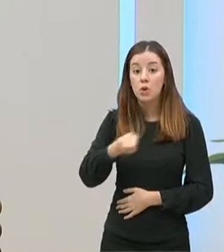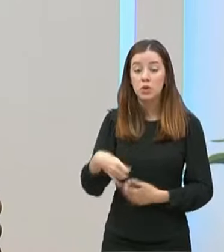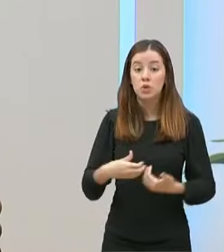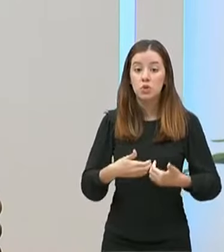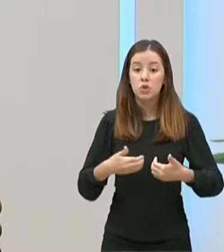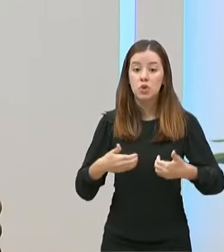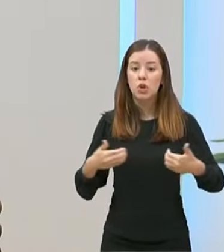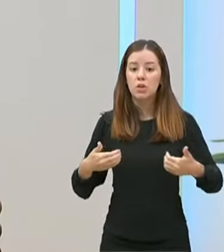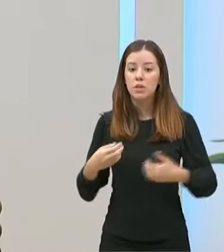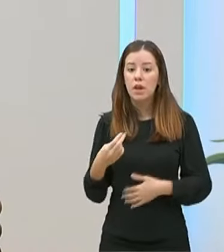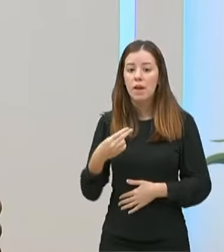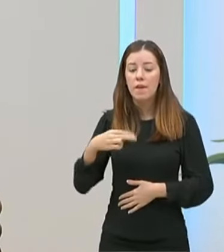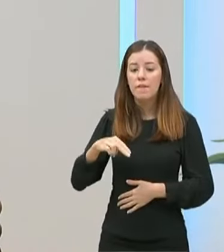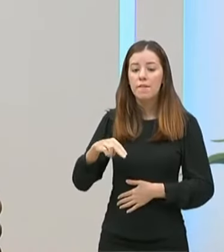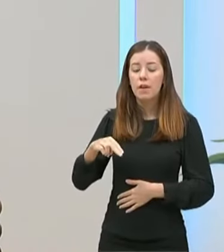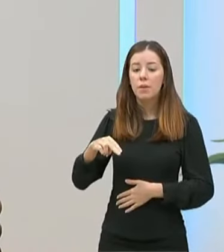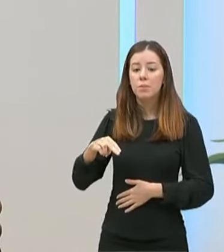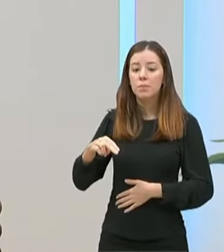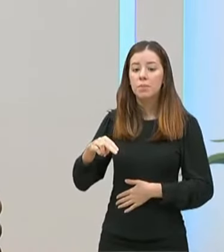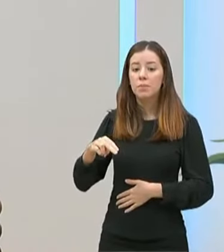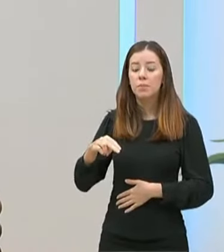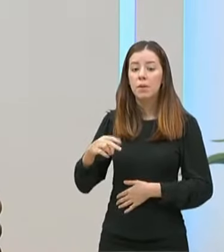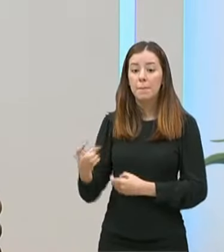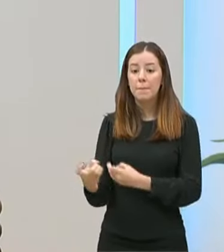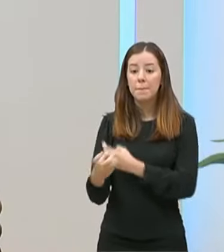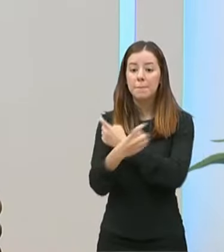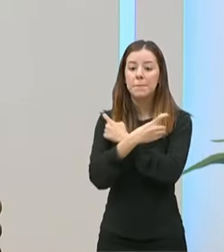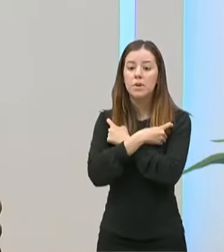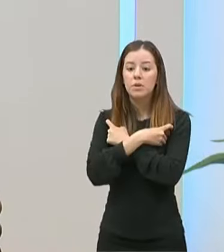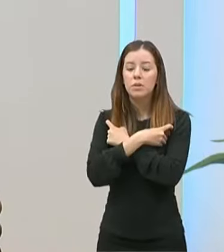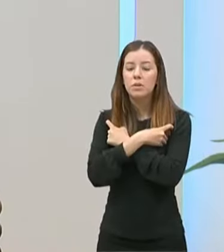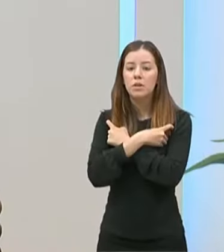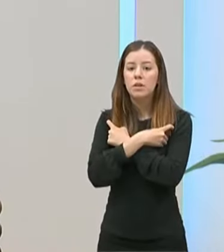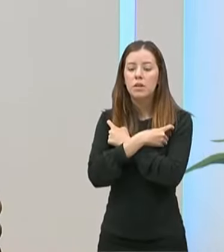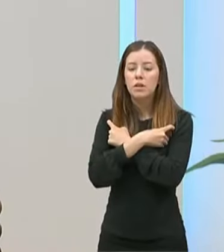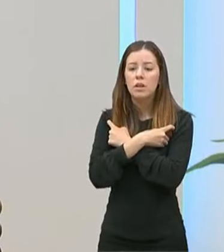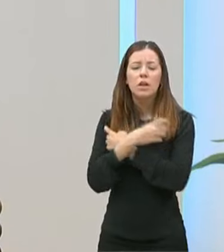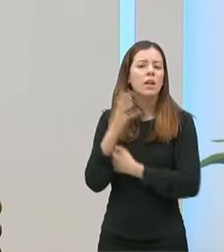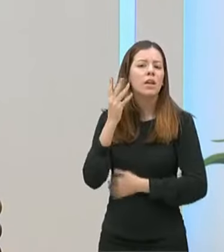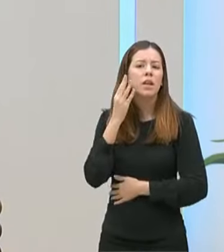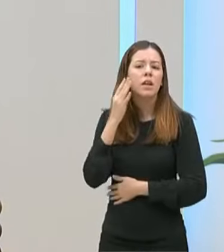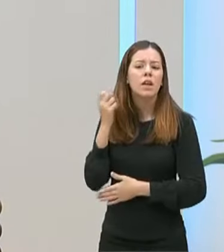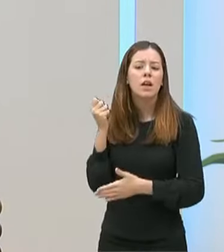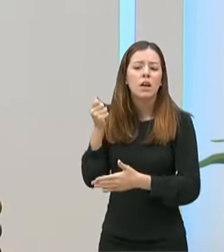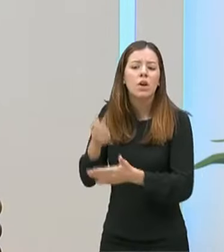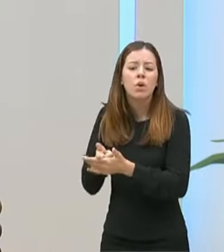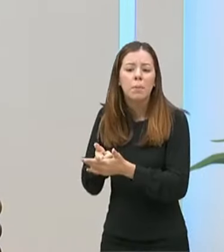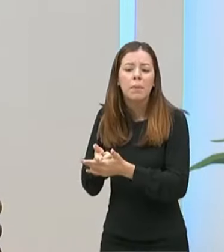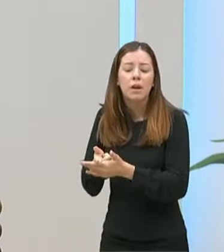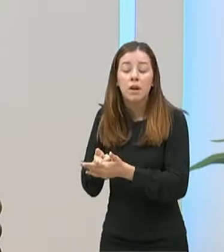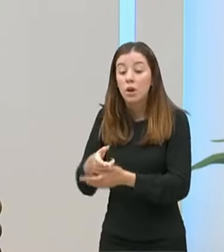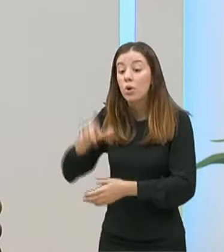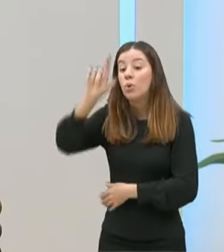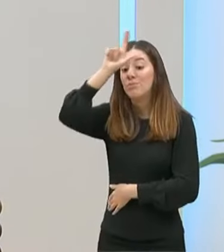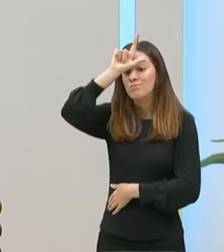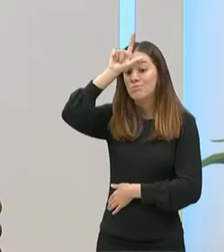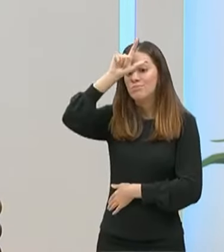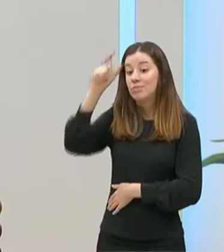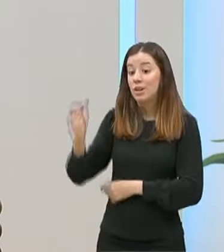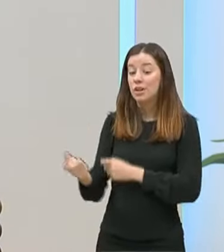Egito. E quem compra José? Potifar. E a Bíblia diz que Potifar, no versículo 1 do